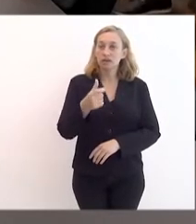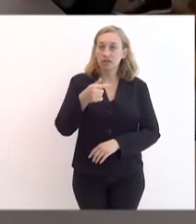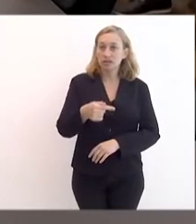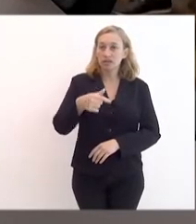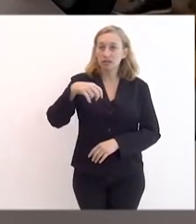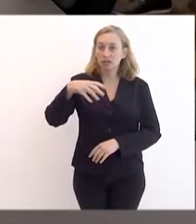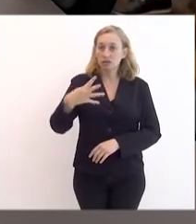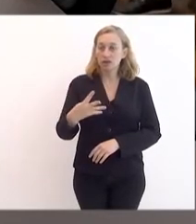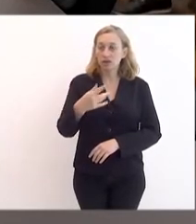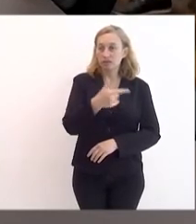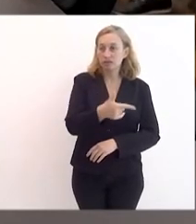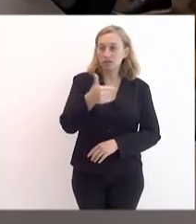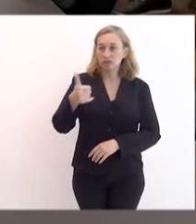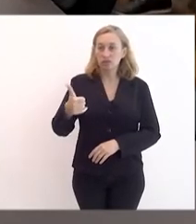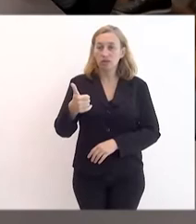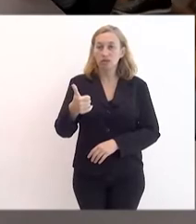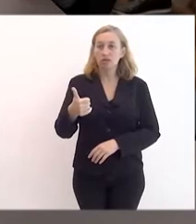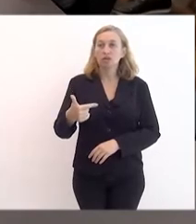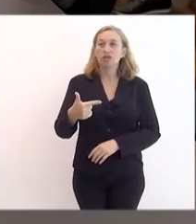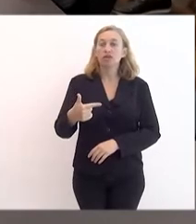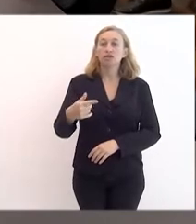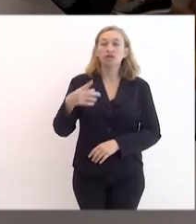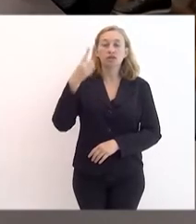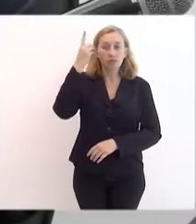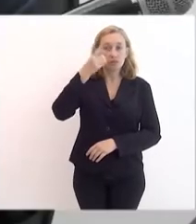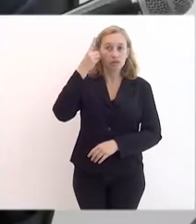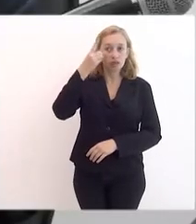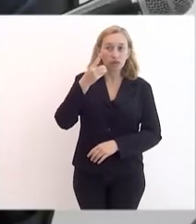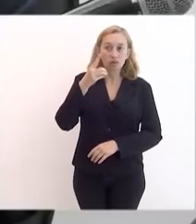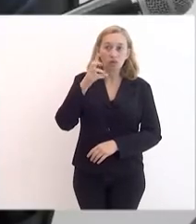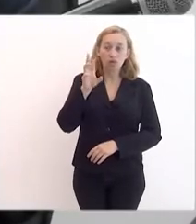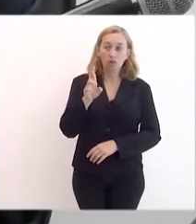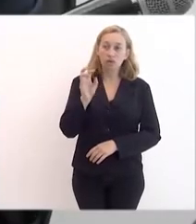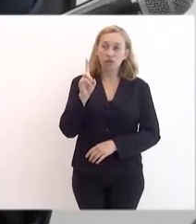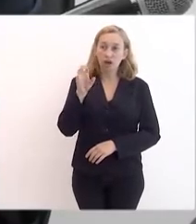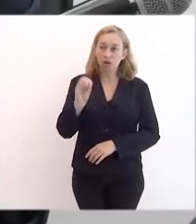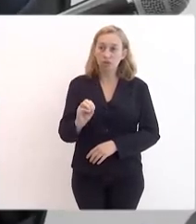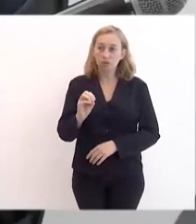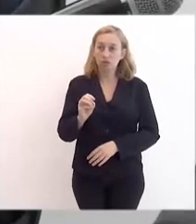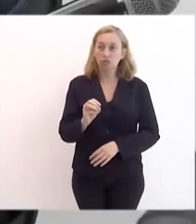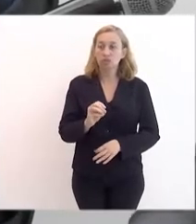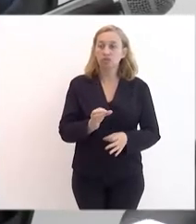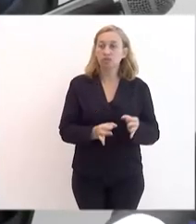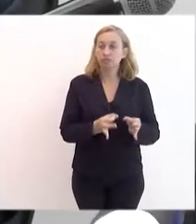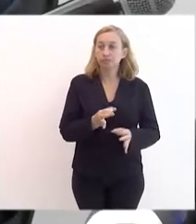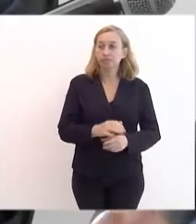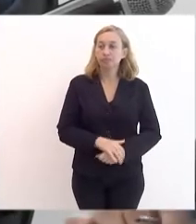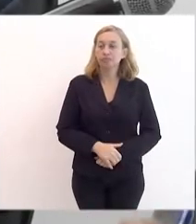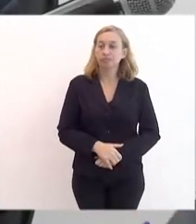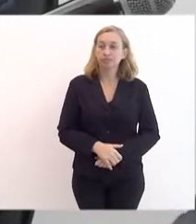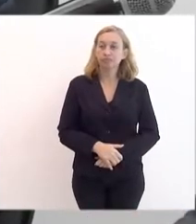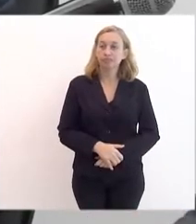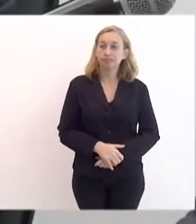5674 de 22, deputado Ronaldo Anchieta. Vou parecer pela juridicidade.